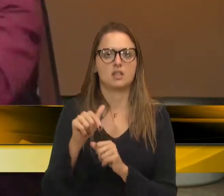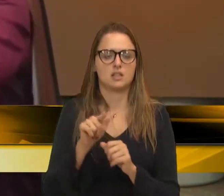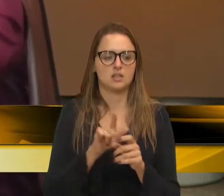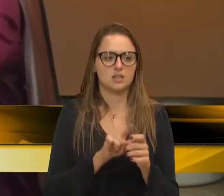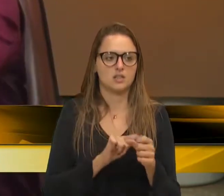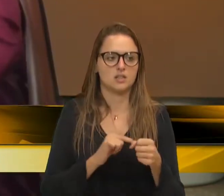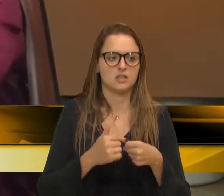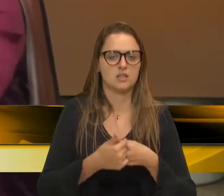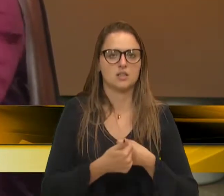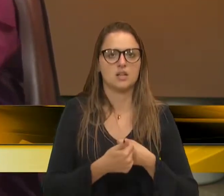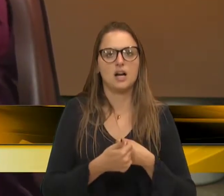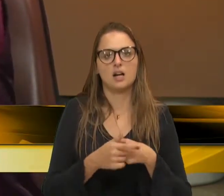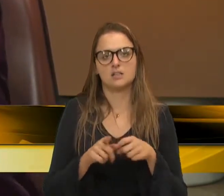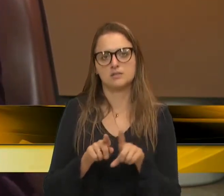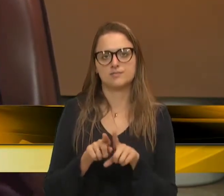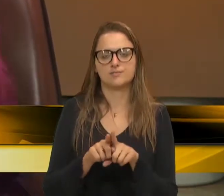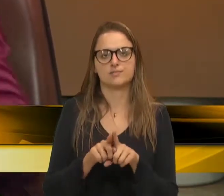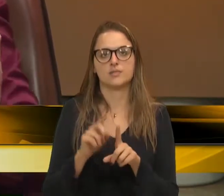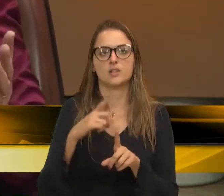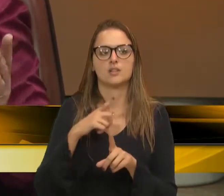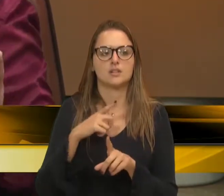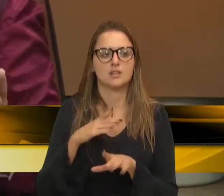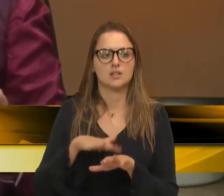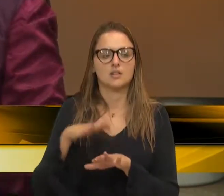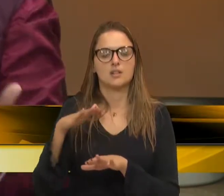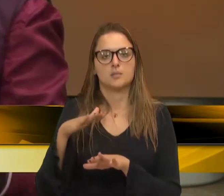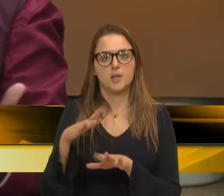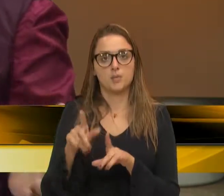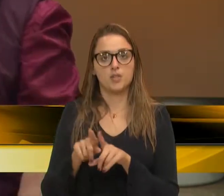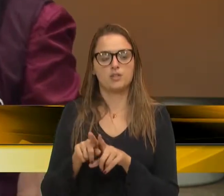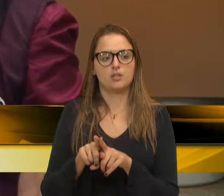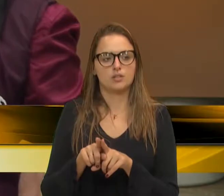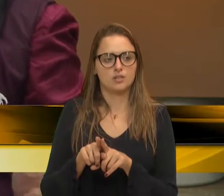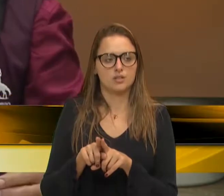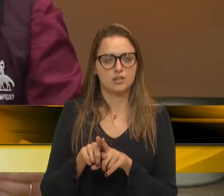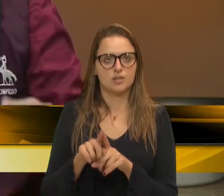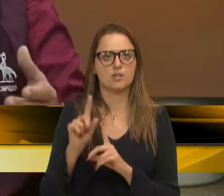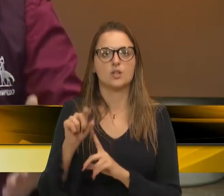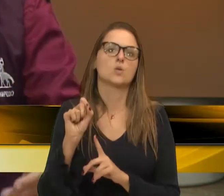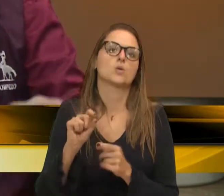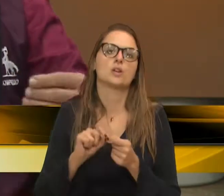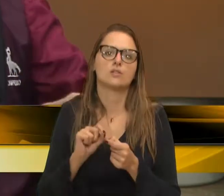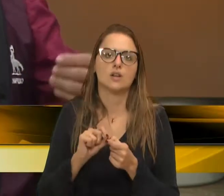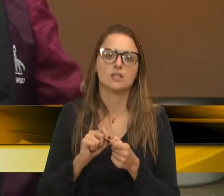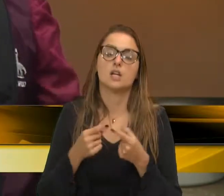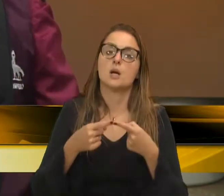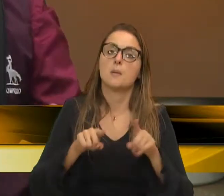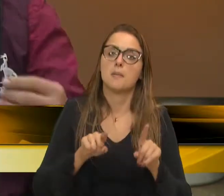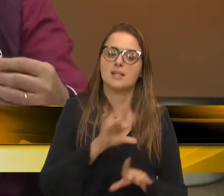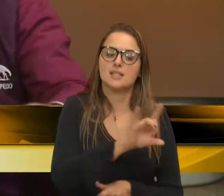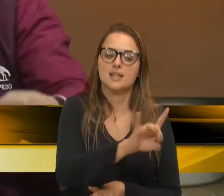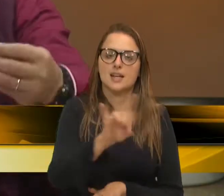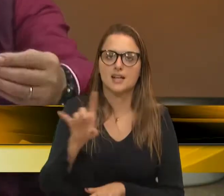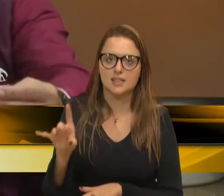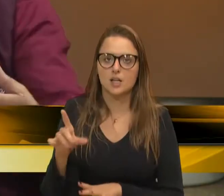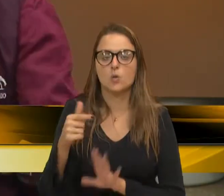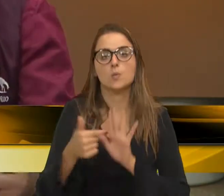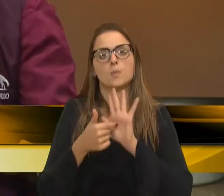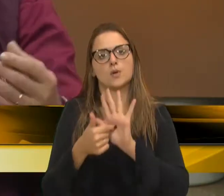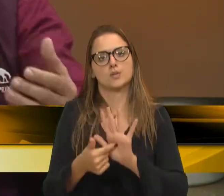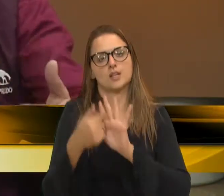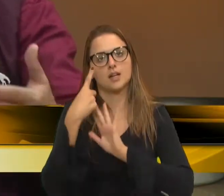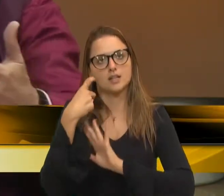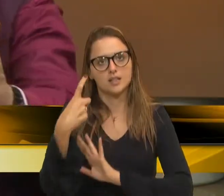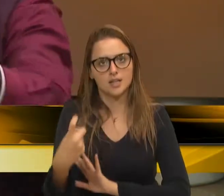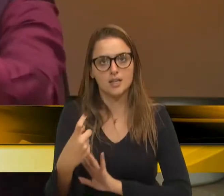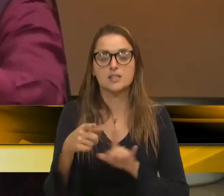Pelegrino, demorou um ano e mais alguns meses. Como é que tu busca isso? Mas cabe a cada um, o seu proprietário, mostrar interesse e